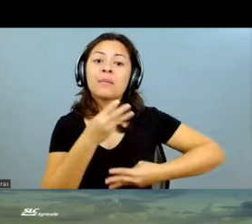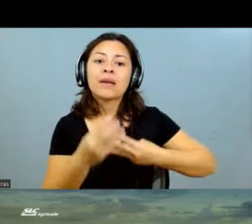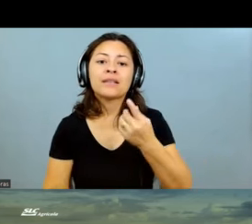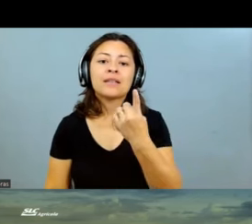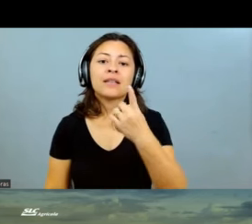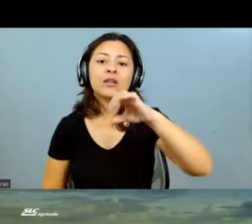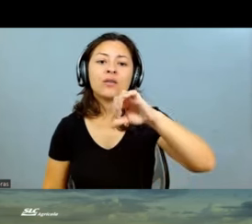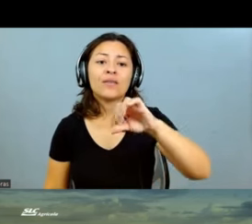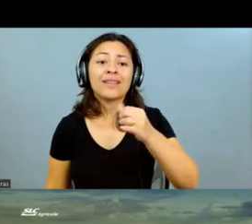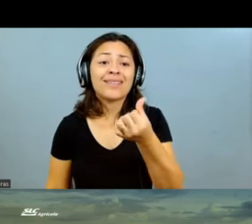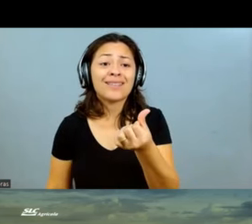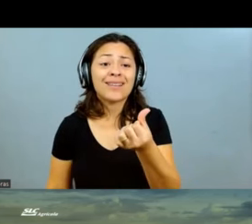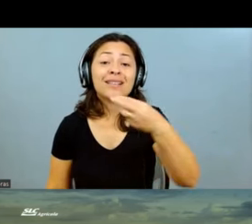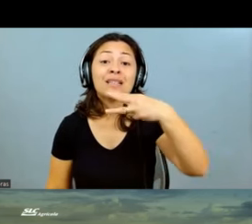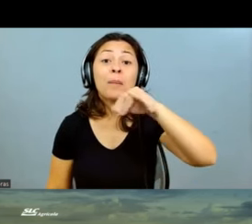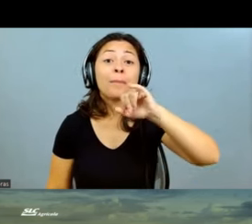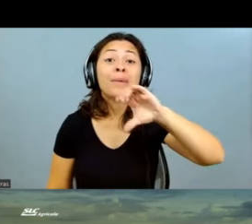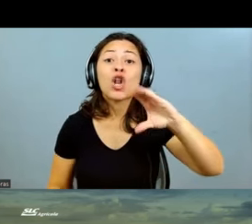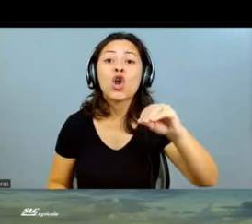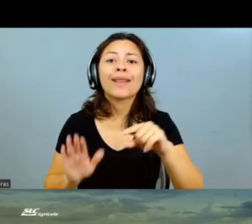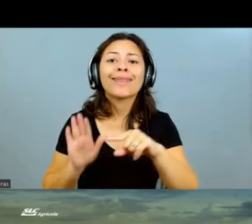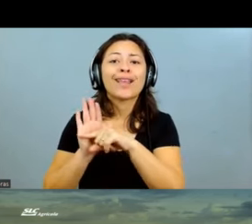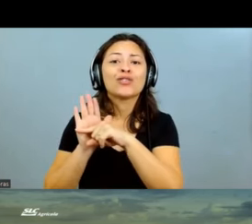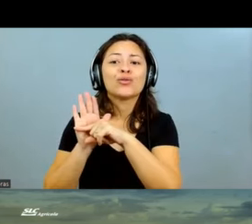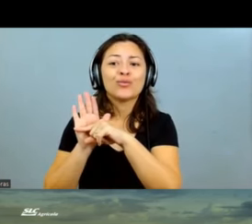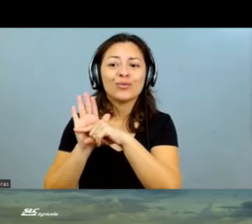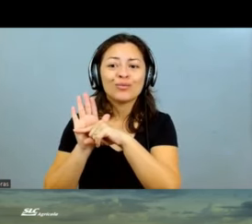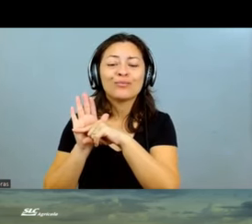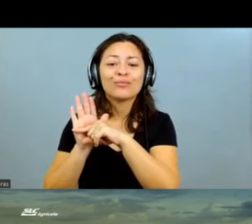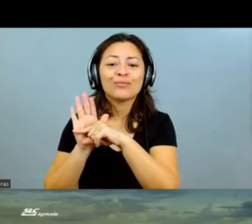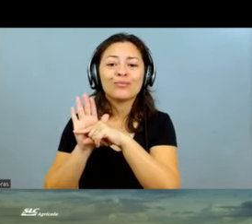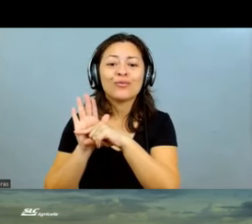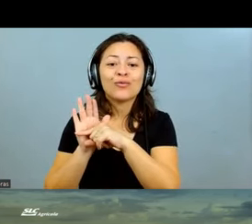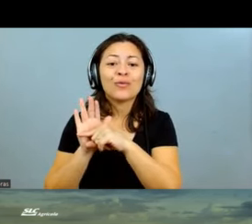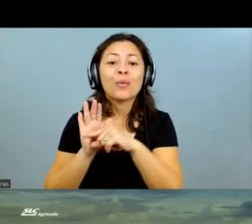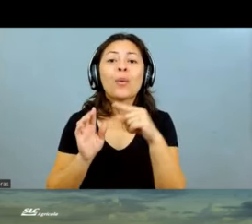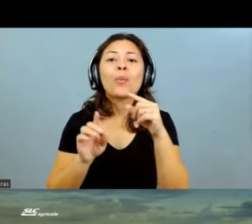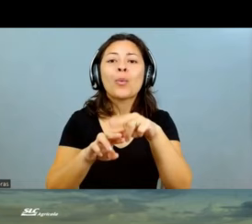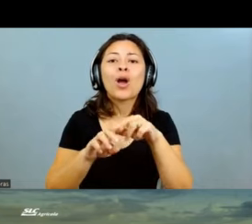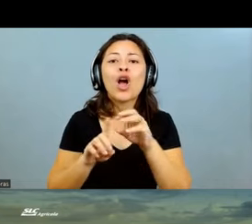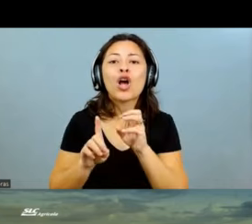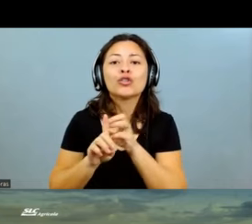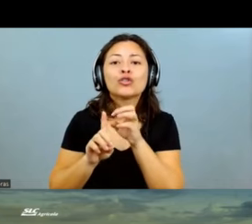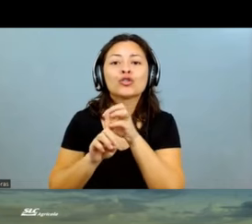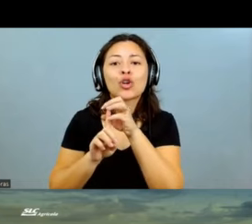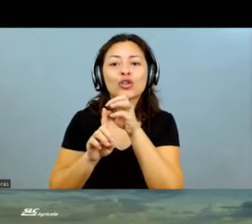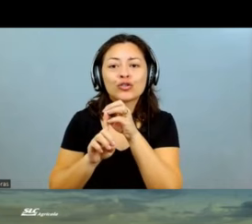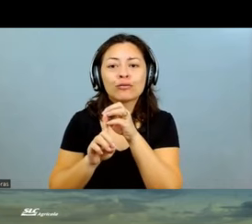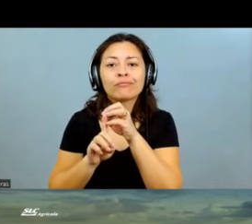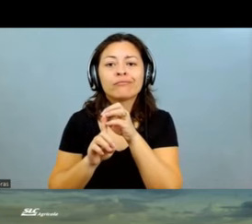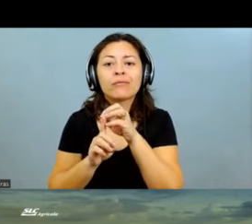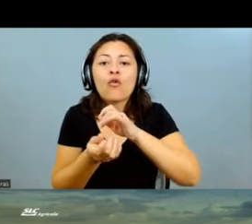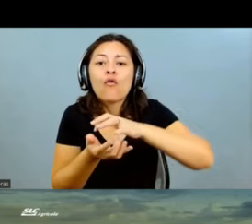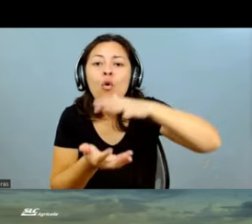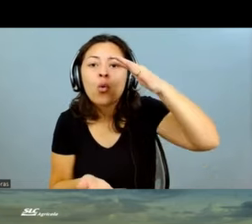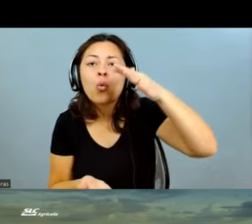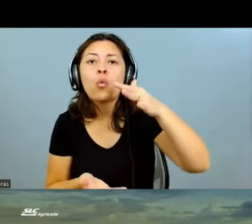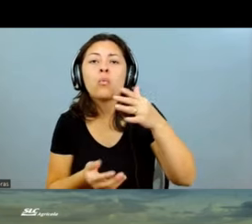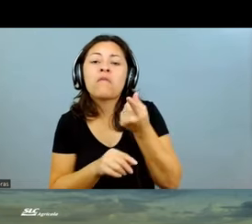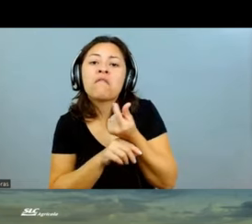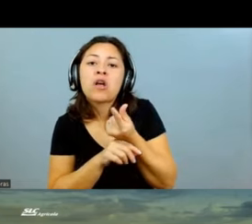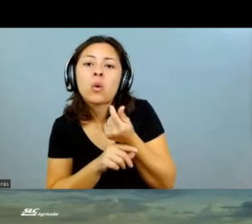milhões negativos principalmente devido à menor receita da soja em função do de volume e preço e também aos pagamentos